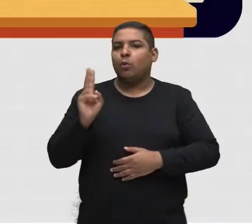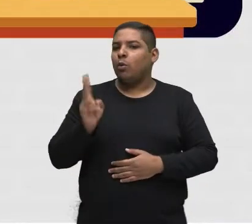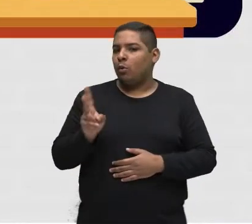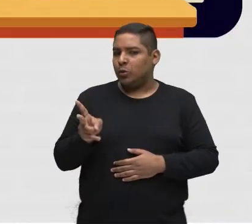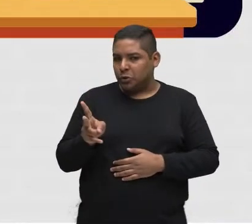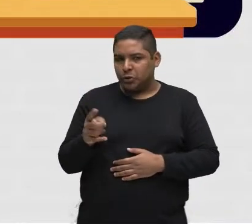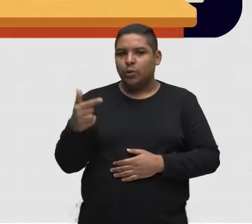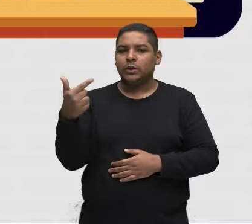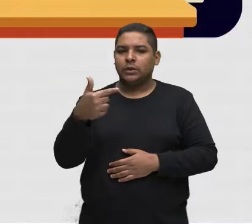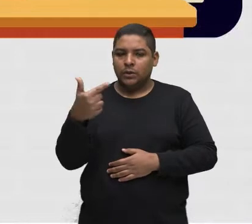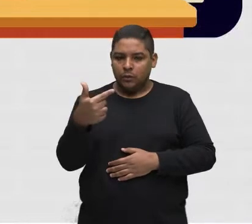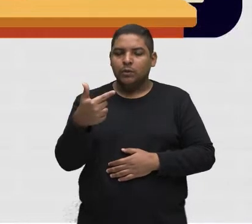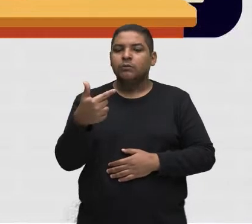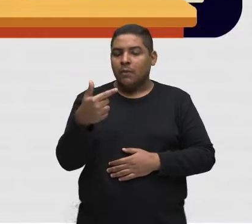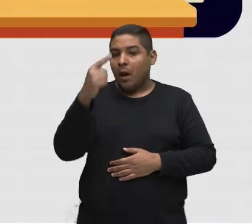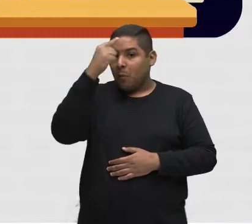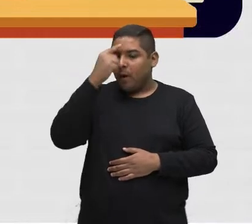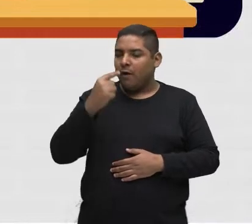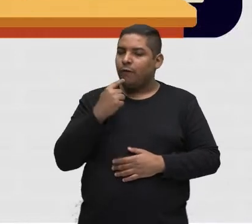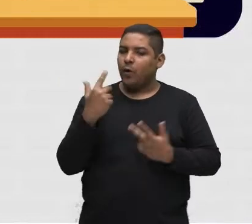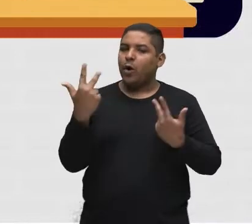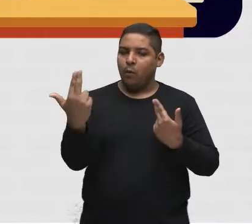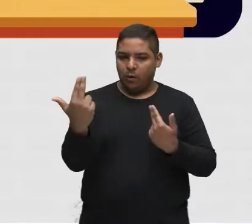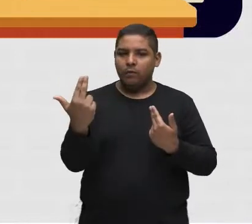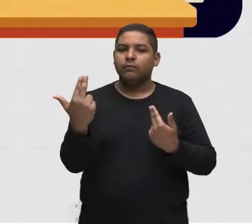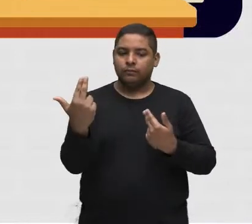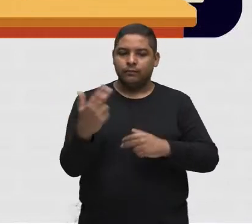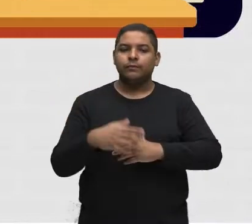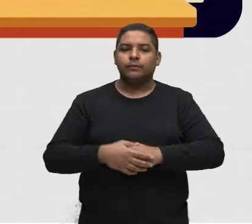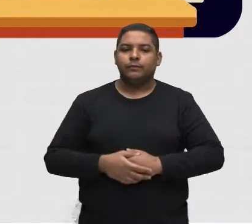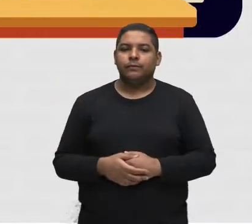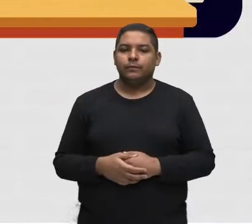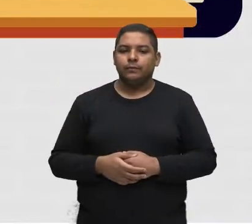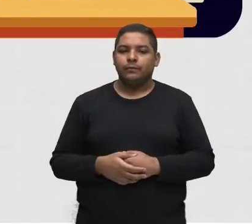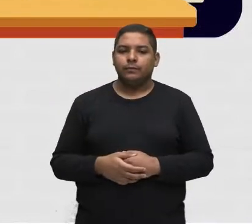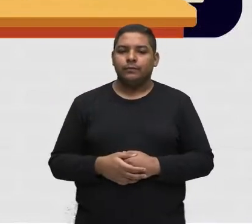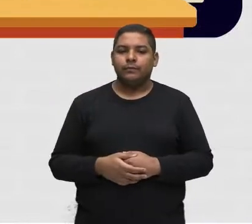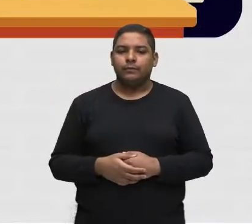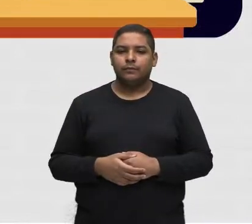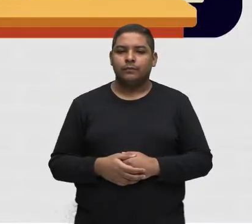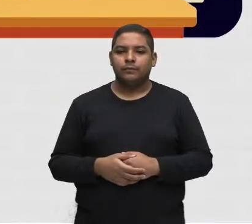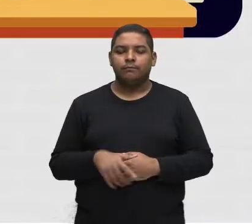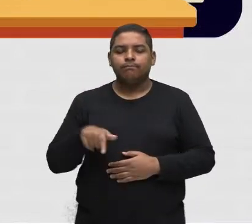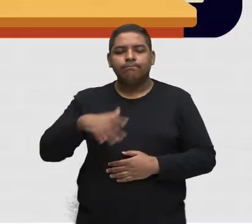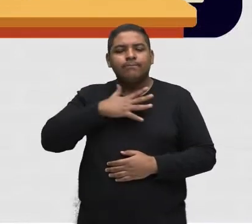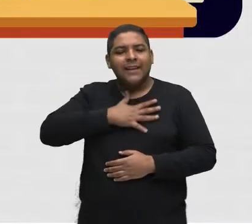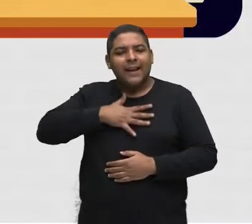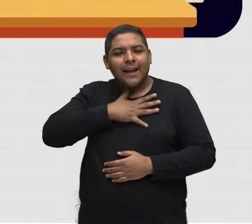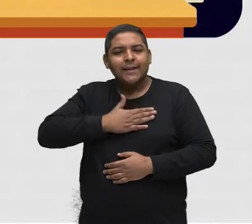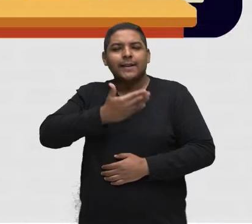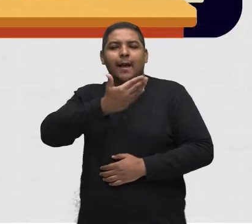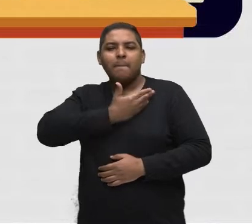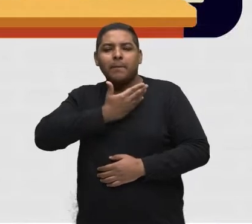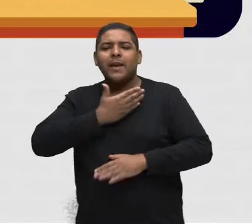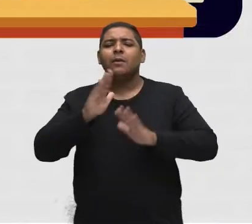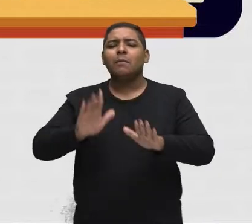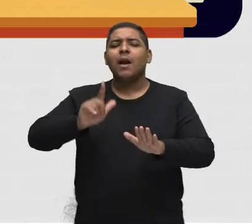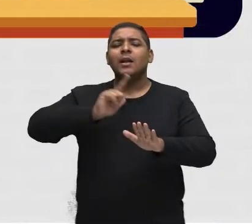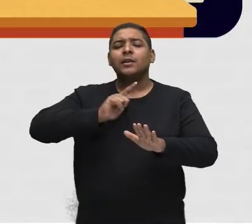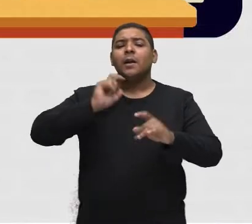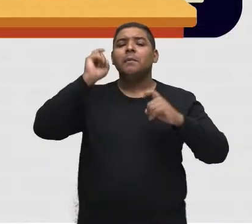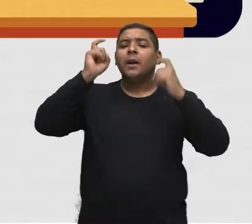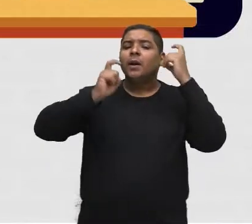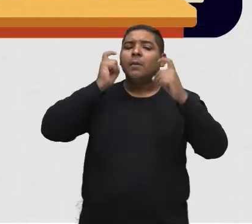ano, o mesmo tema. O Ricardo era um aluno excelente. Então, era muito querido pelos seus colegas, mas